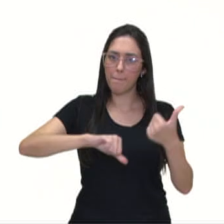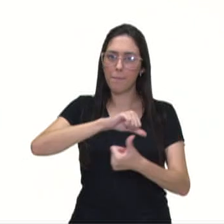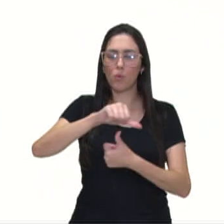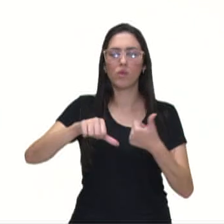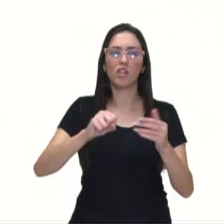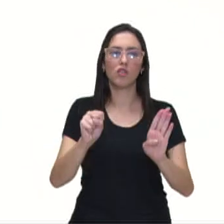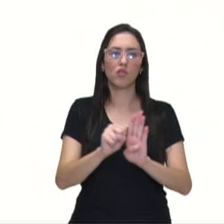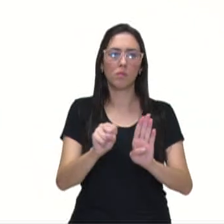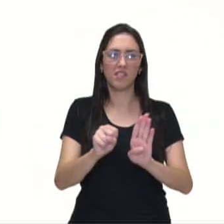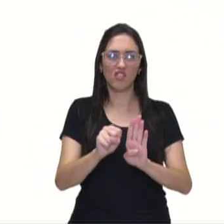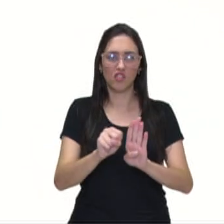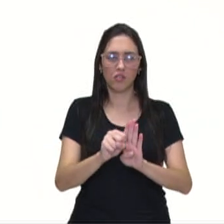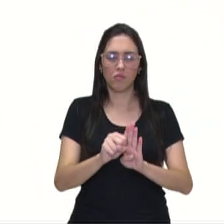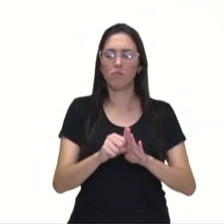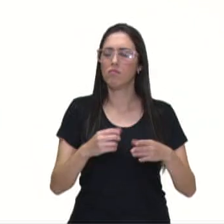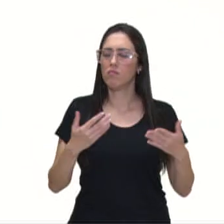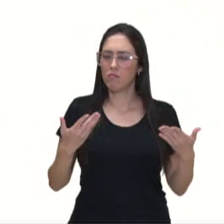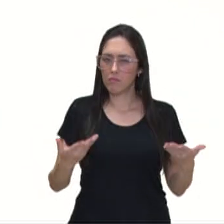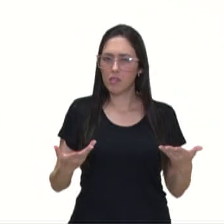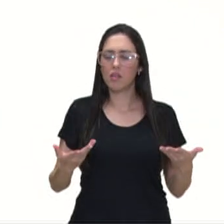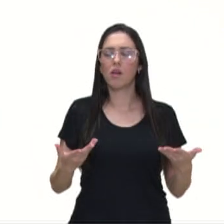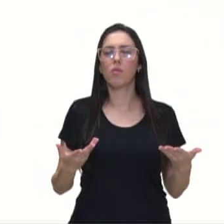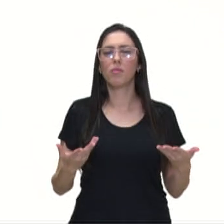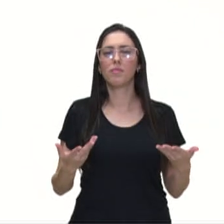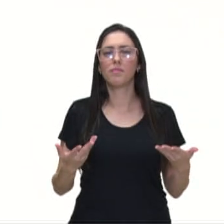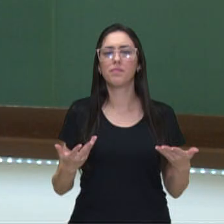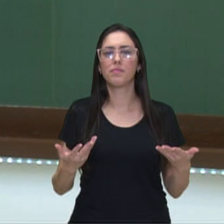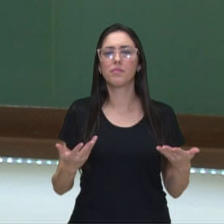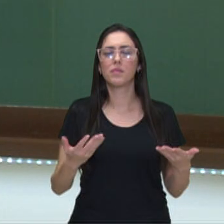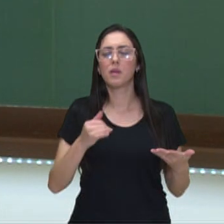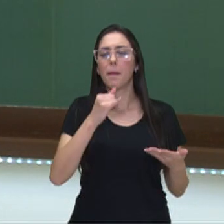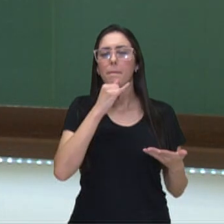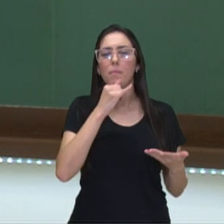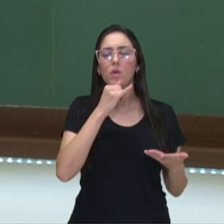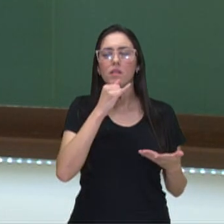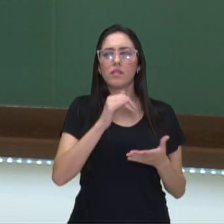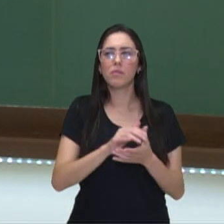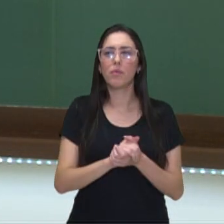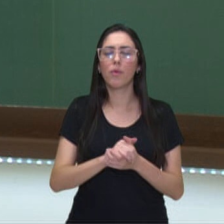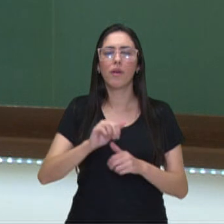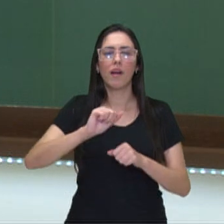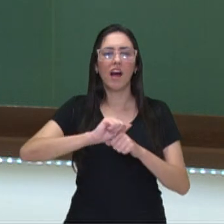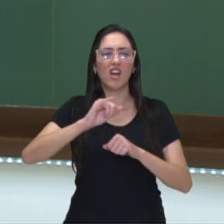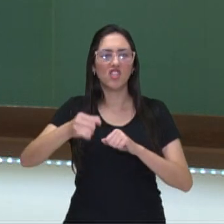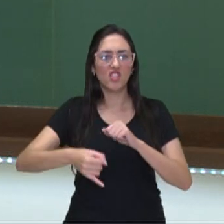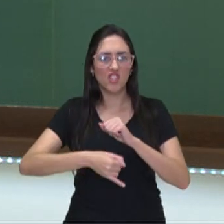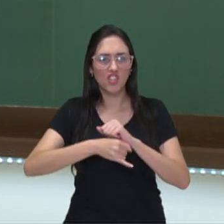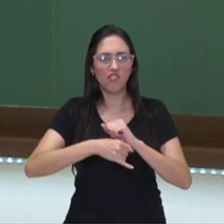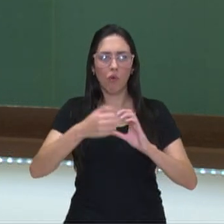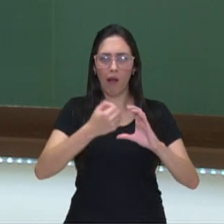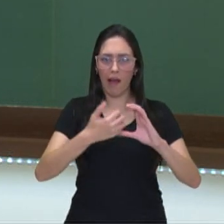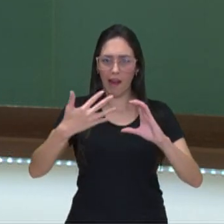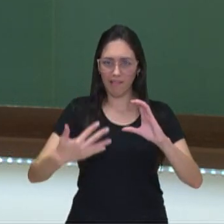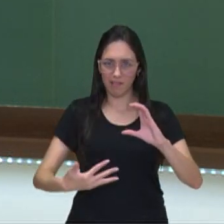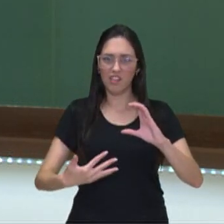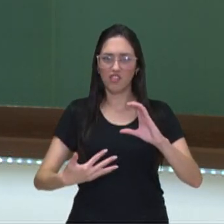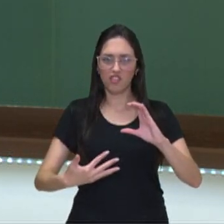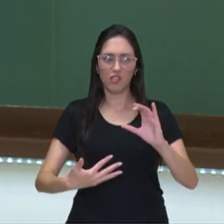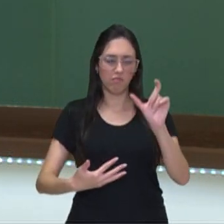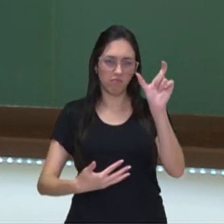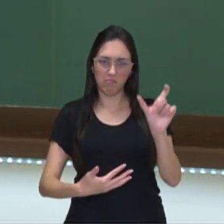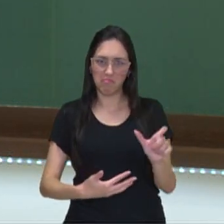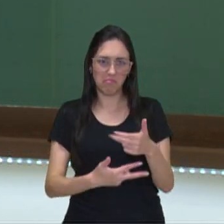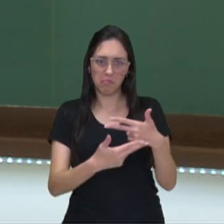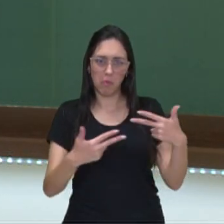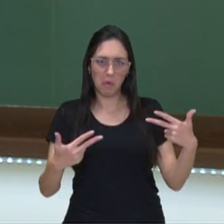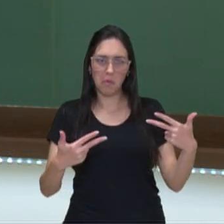abstratos. Então, aqui a gente vai falar geralmente de um adjetivo, uma característica, e a ele eu